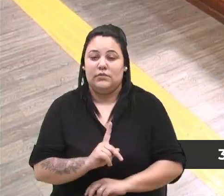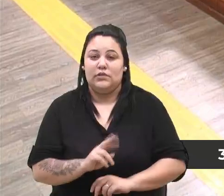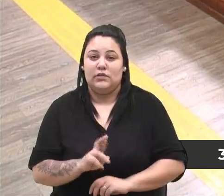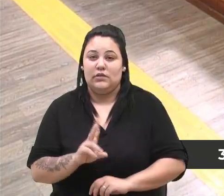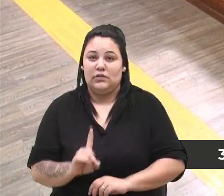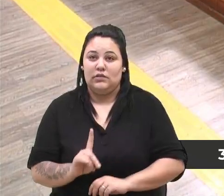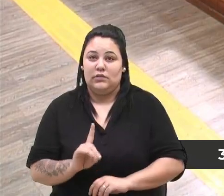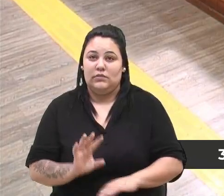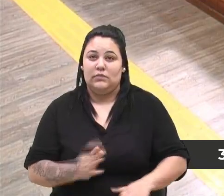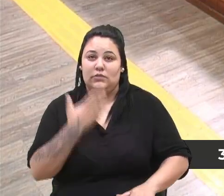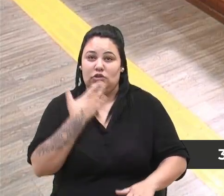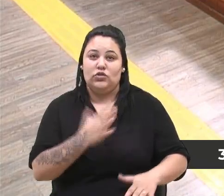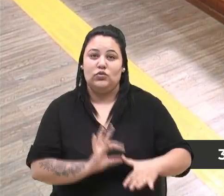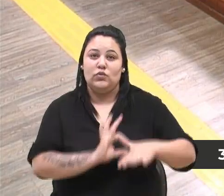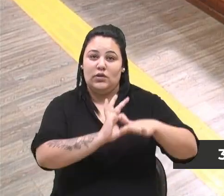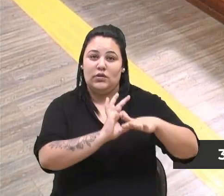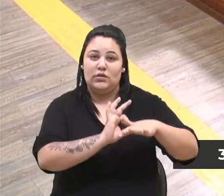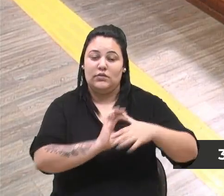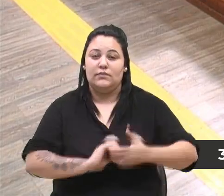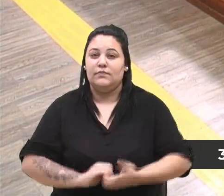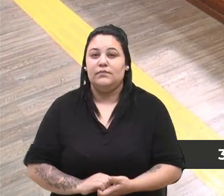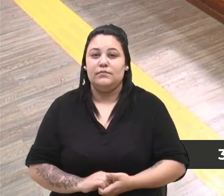Declaração de líder.